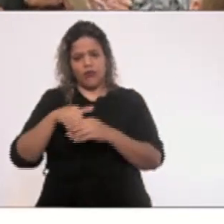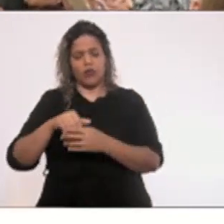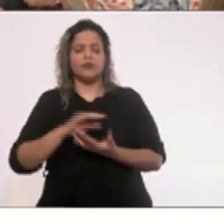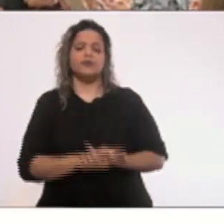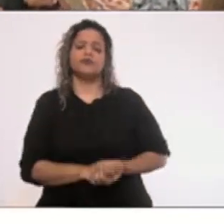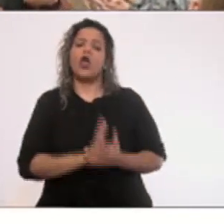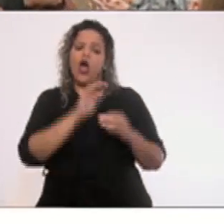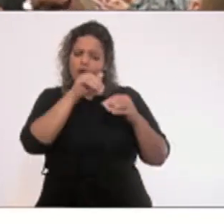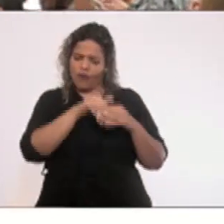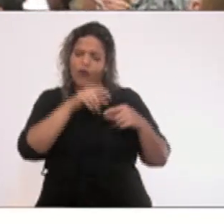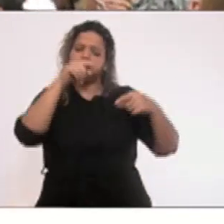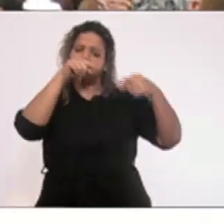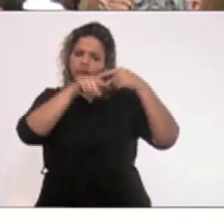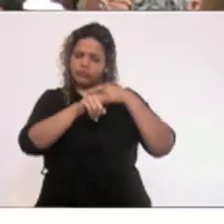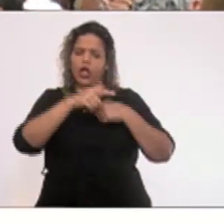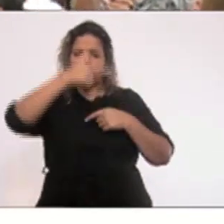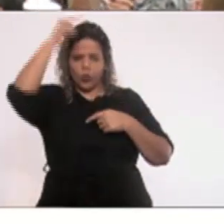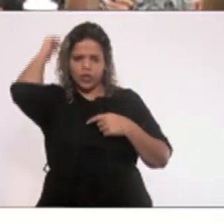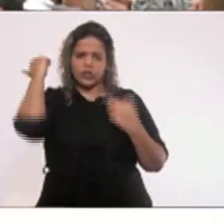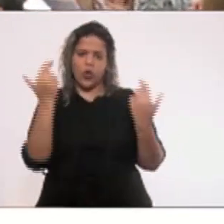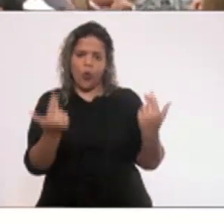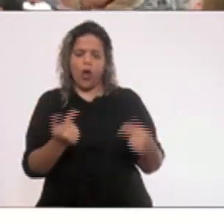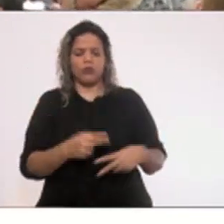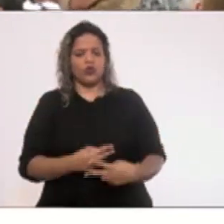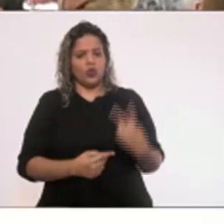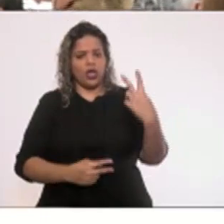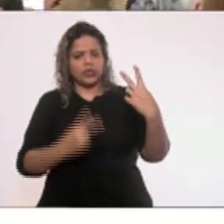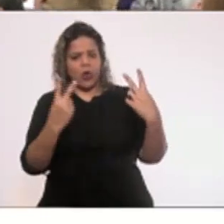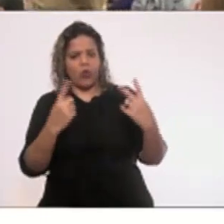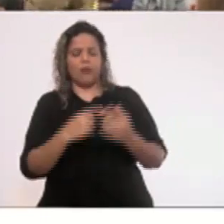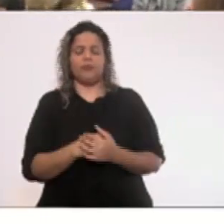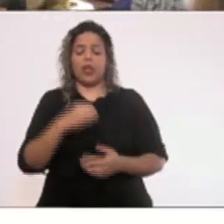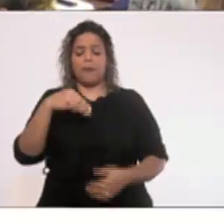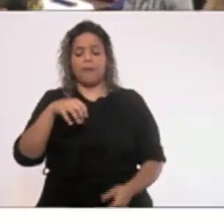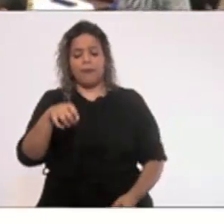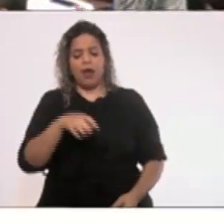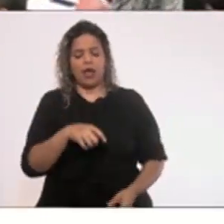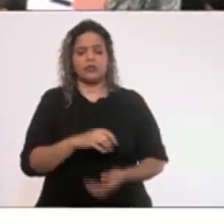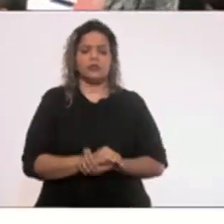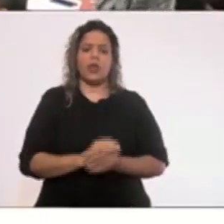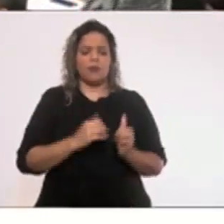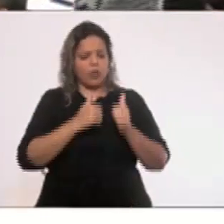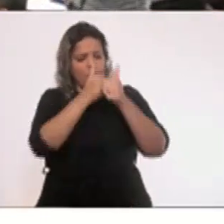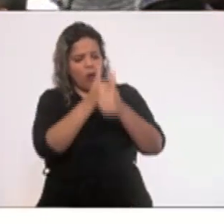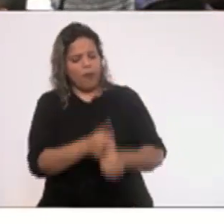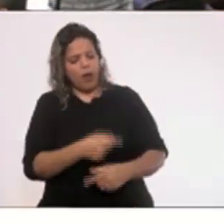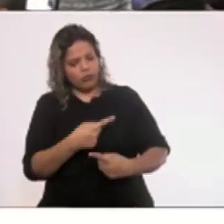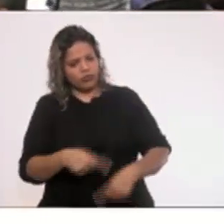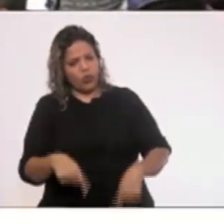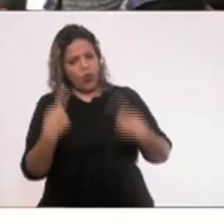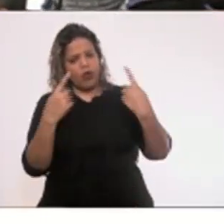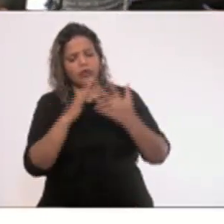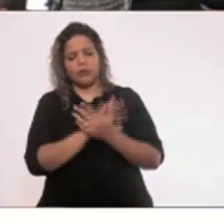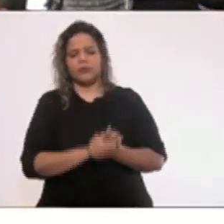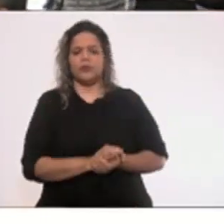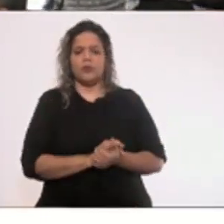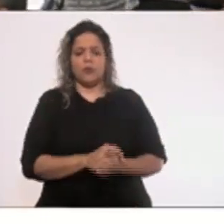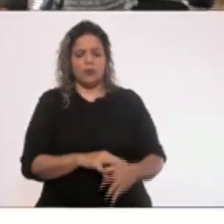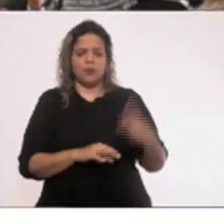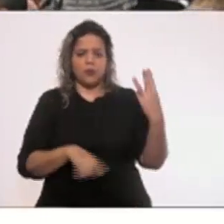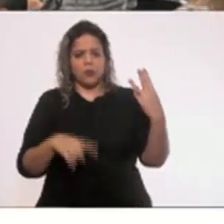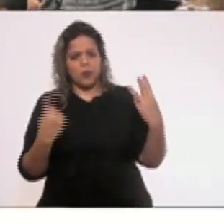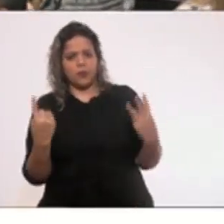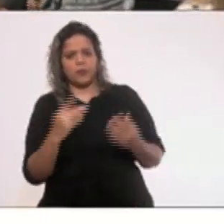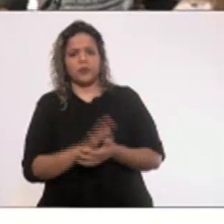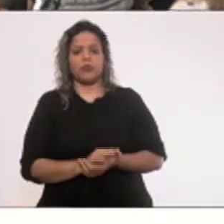Acompanho o voto divergente do deputado Luiz Paulo. 2-1. Deputado Max Lemos. Acompanho o voto divergente do deputado Luiz Paulo.